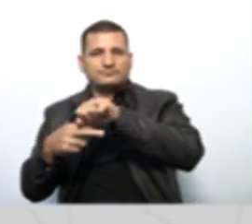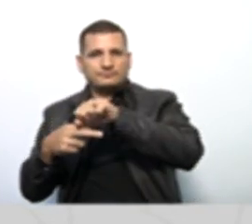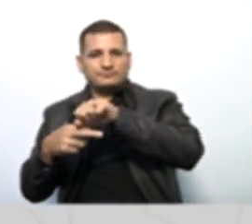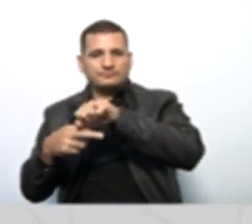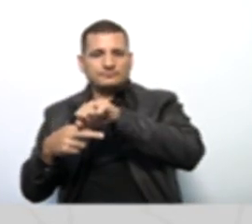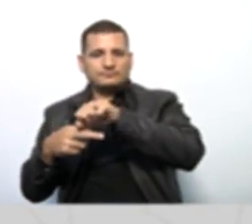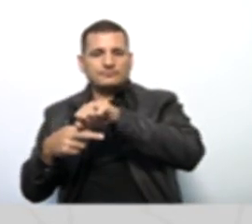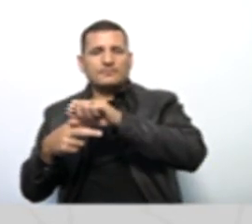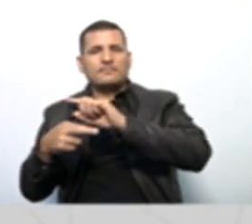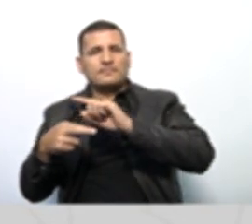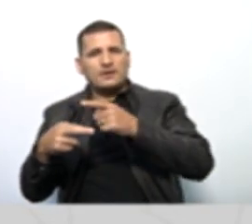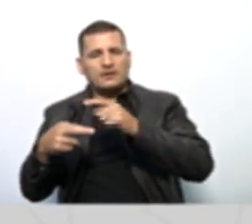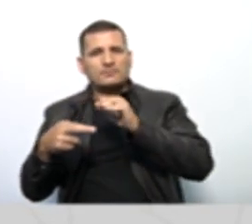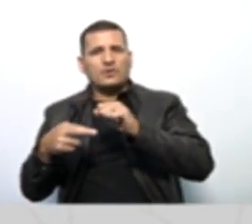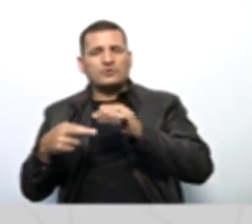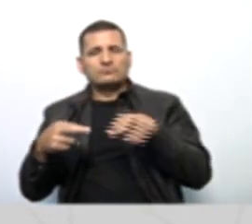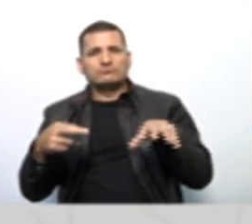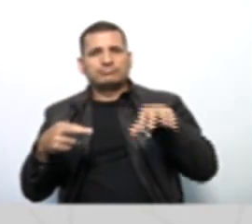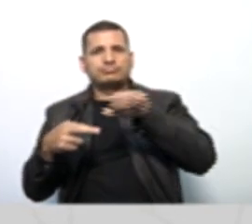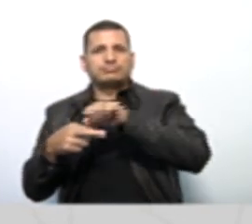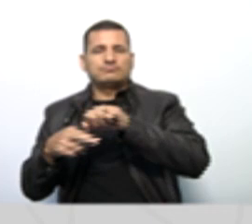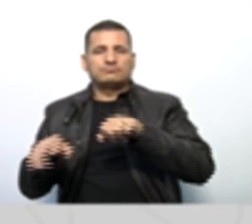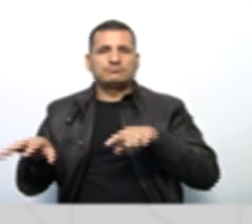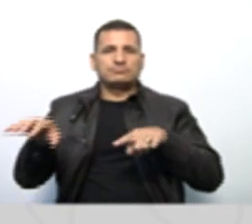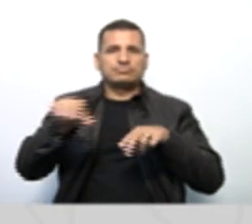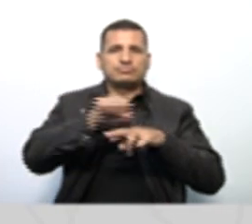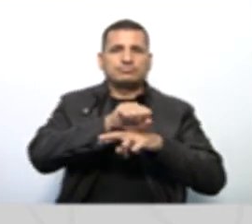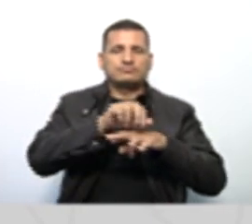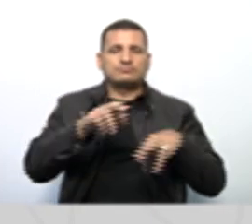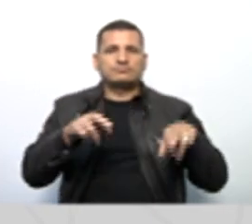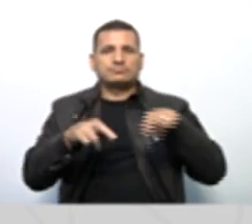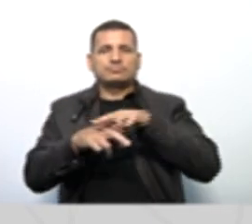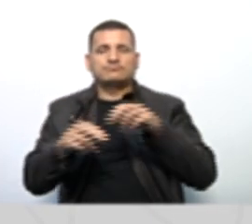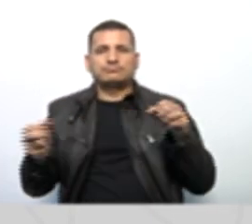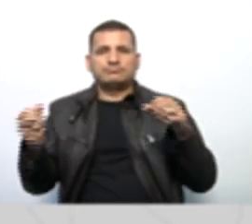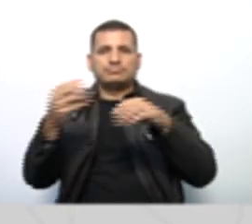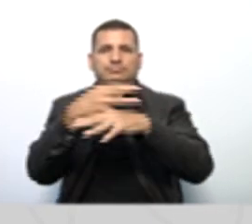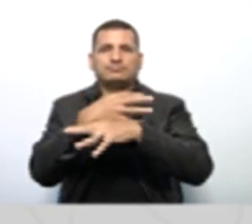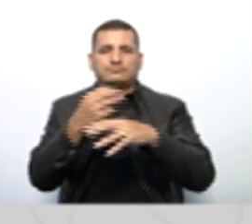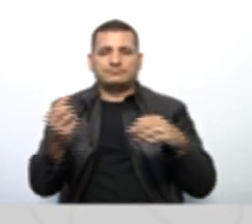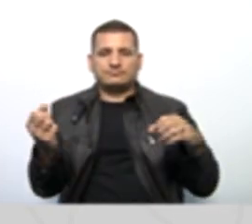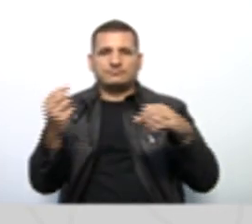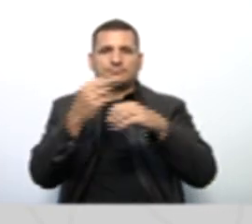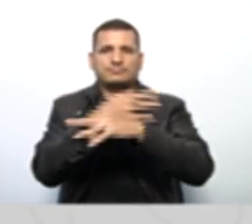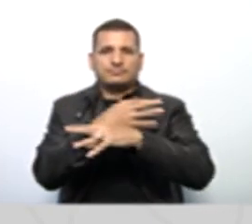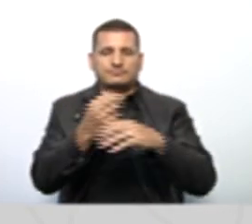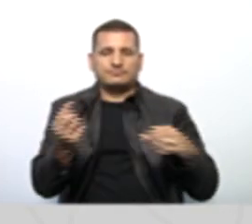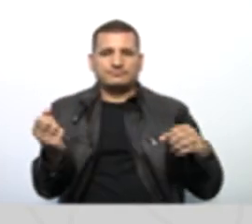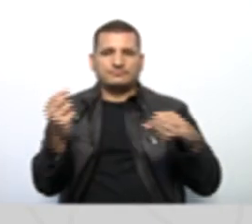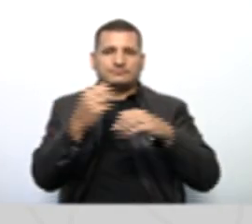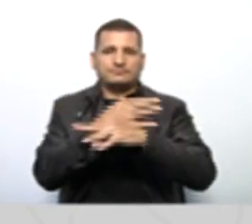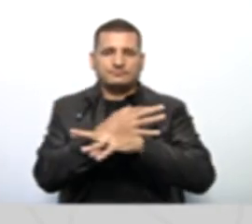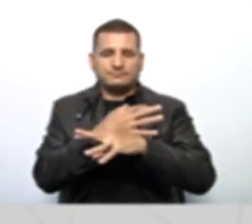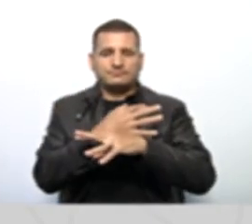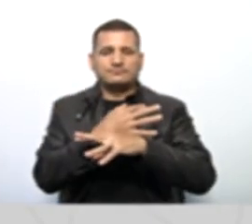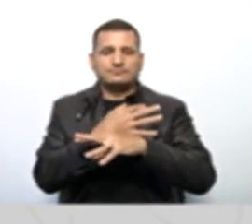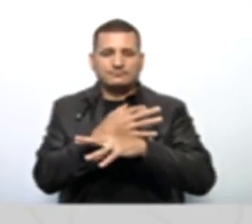transmitidos simultaneamente em ambos os sentidos ou é uma transmissão